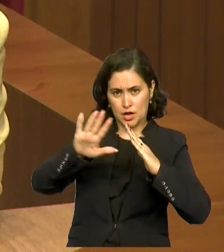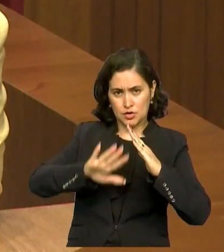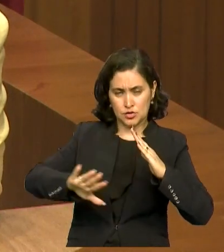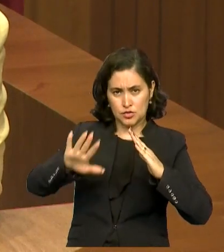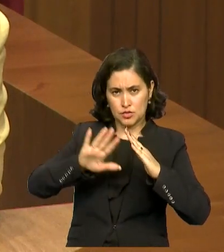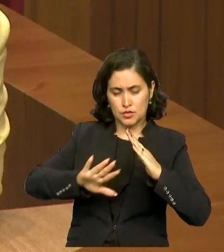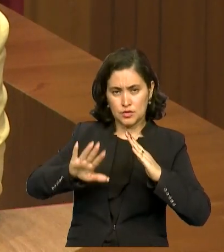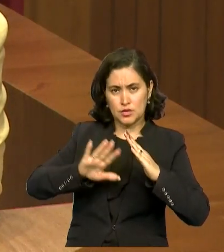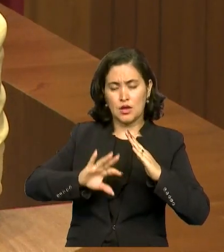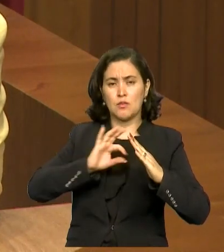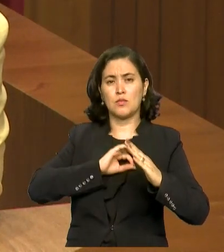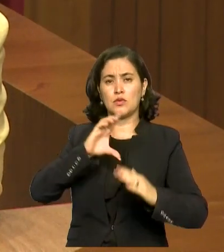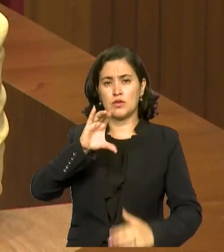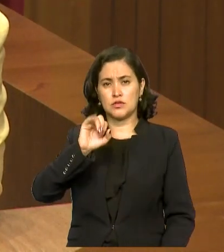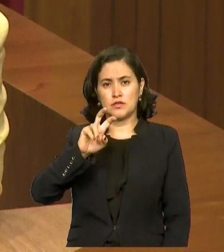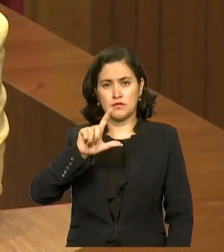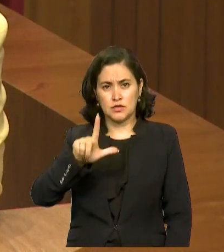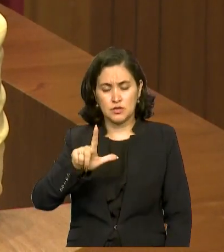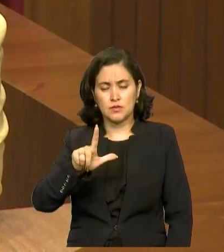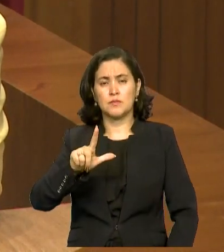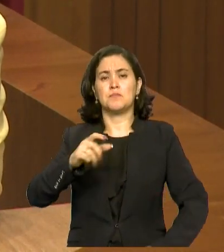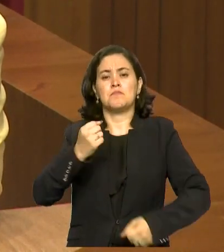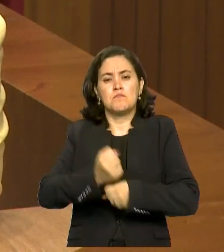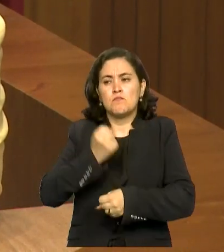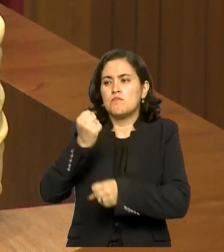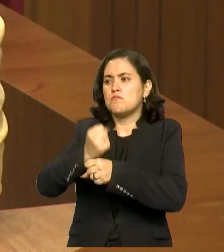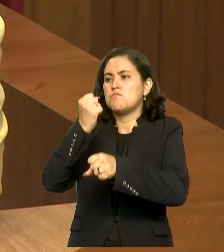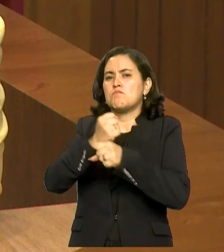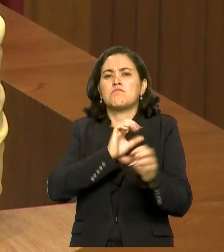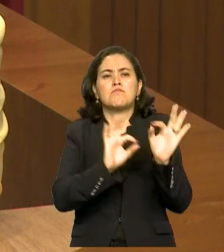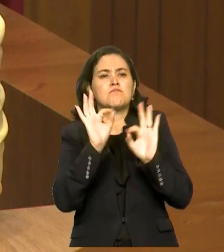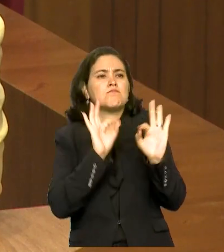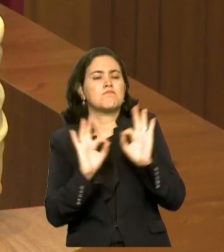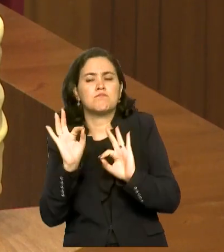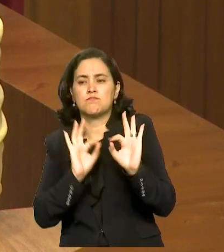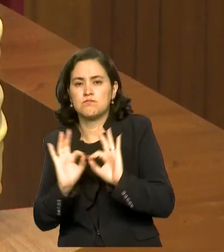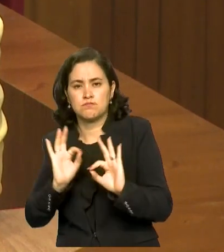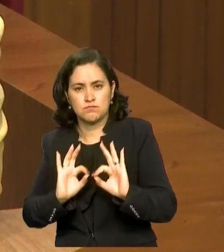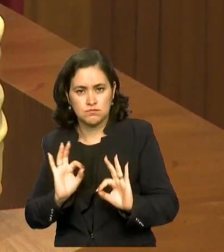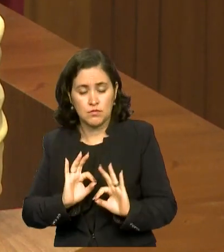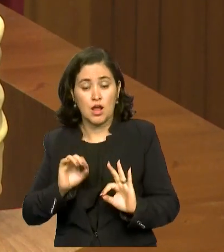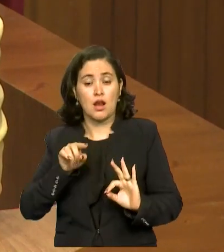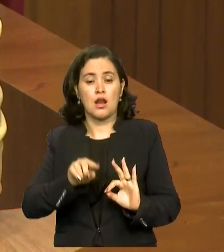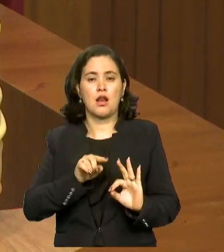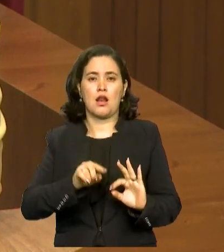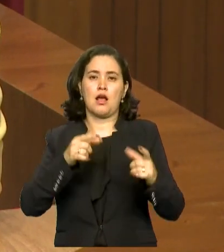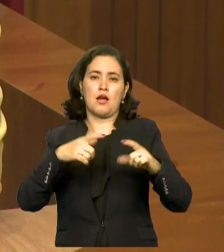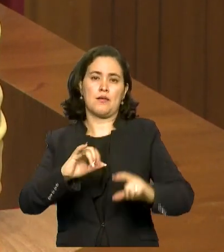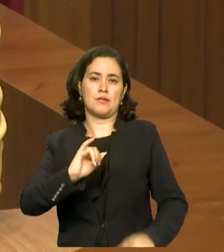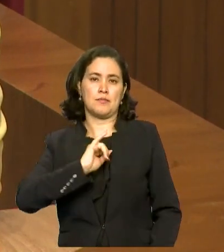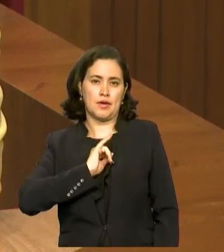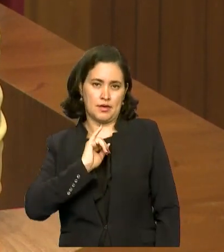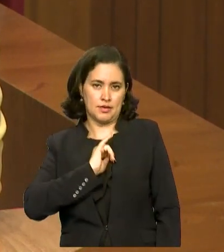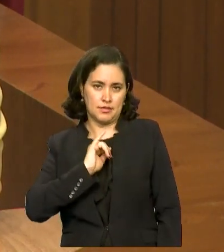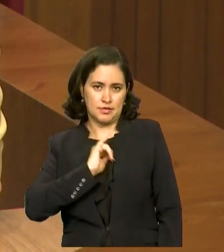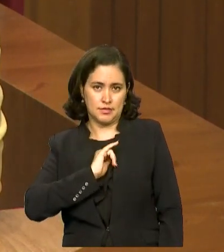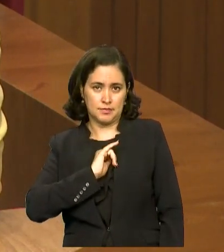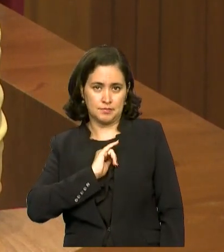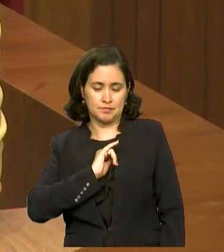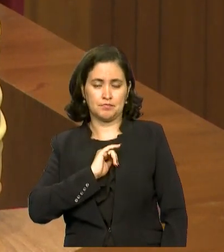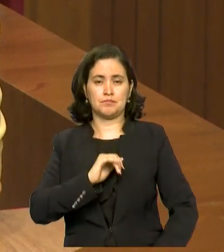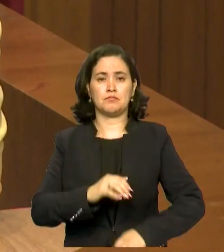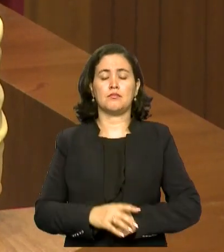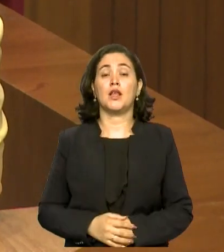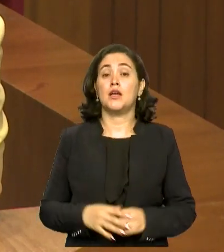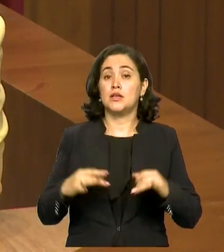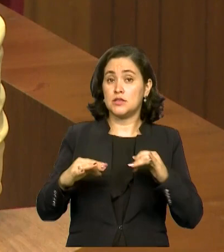Polícia Civil da nossa cidade de Imperatriz. Cidade de Imperatriz essa que representa aí cerca